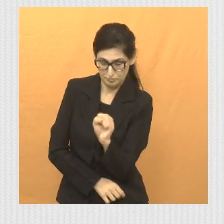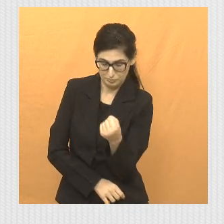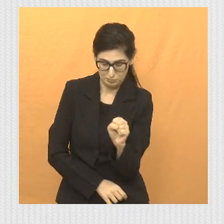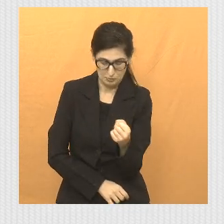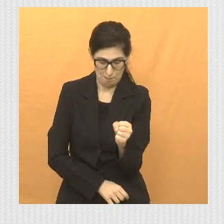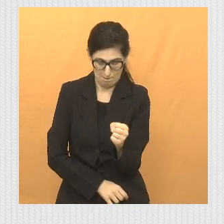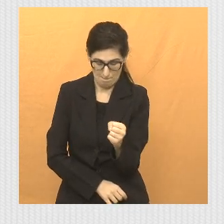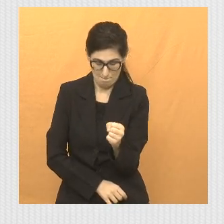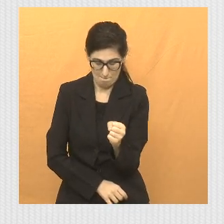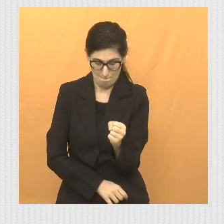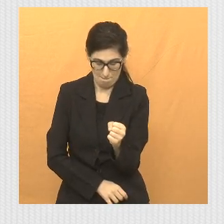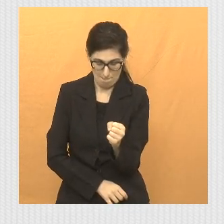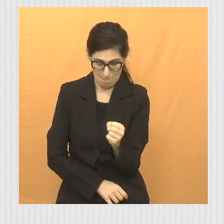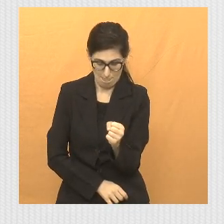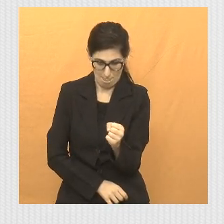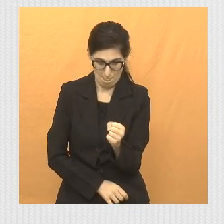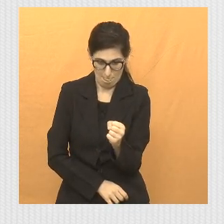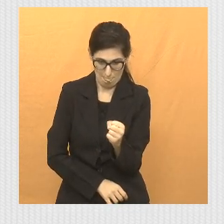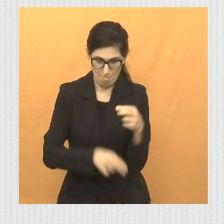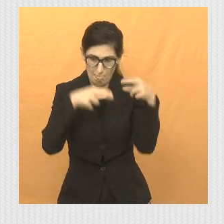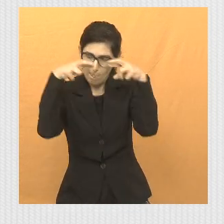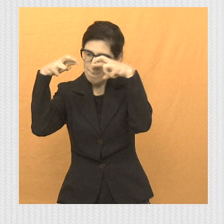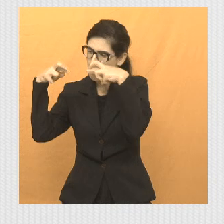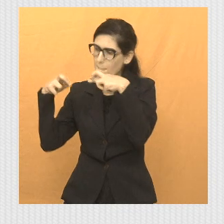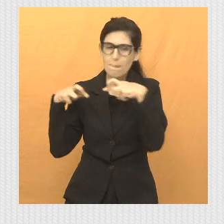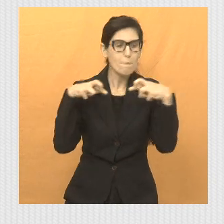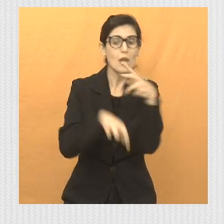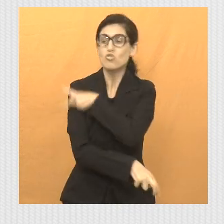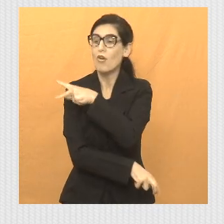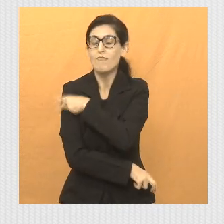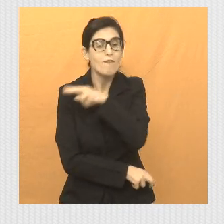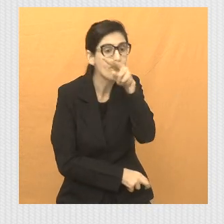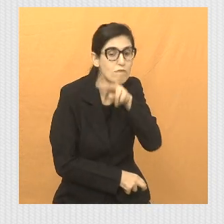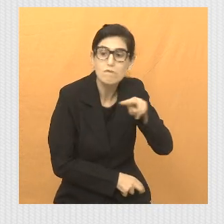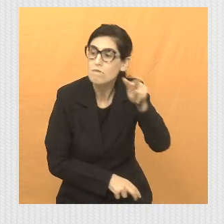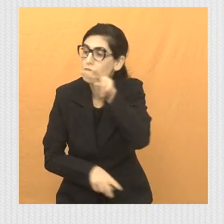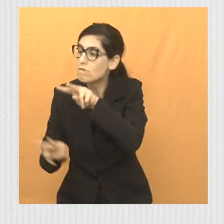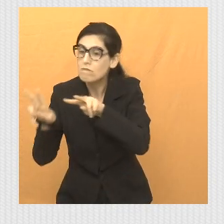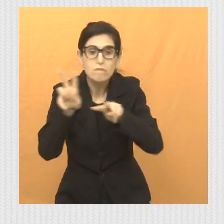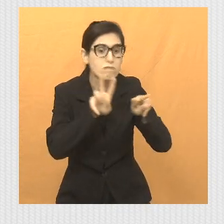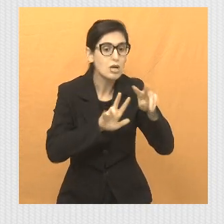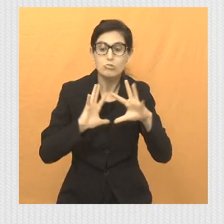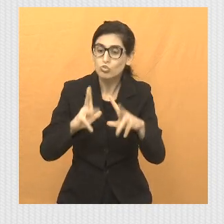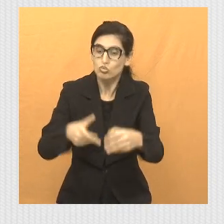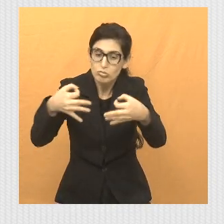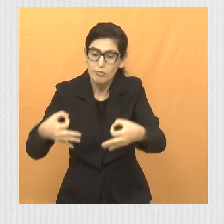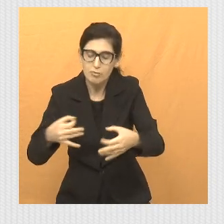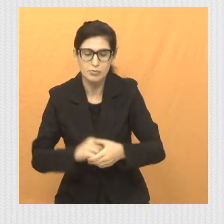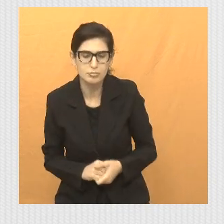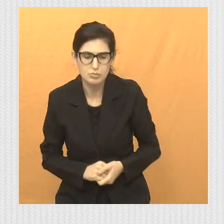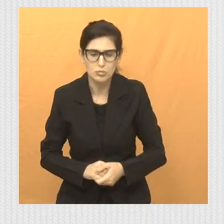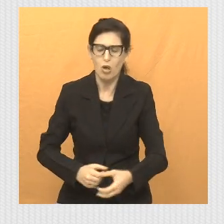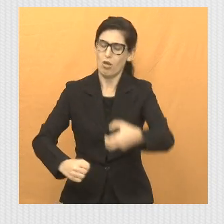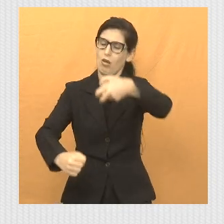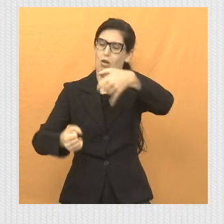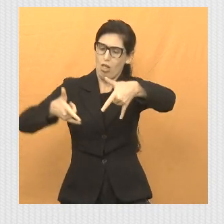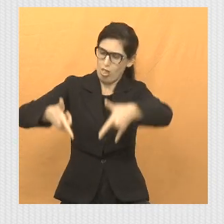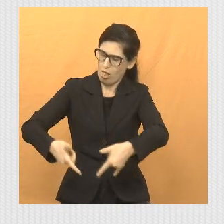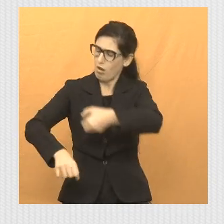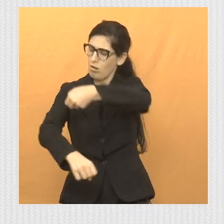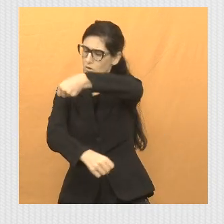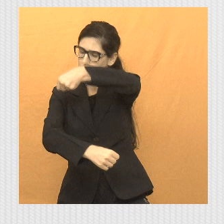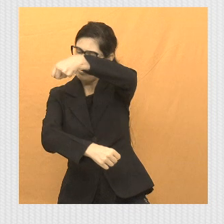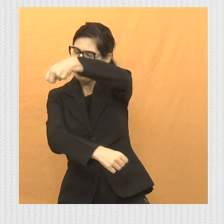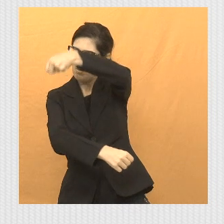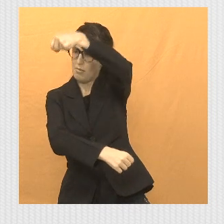7.718 ações de avaliação e controle, entre a autorização de internação hospitalar, autorização